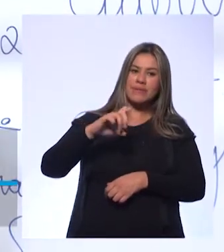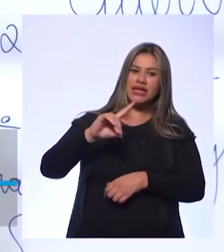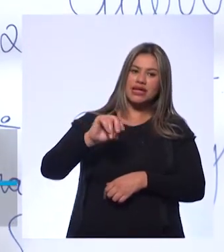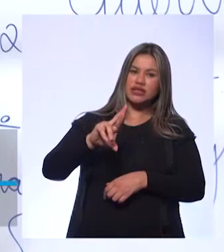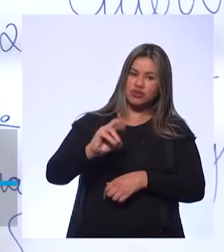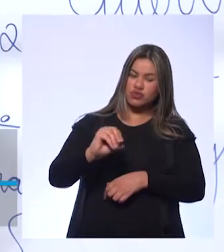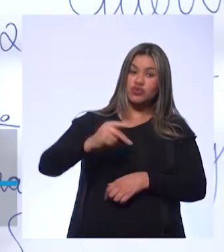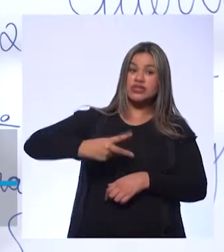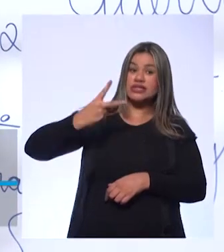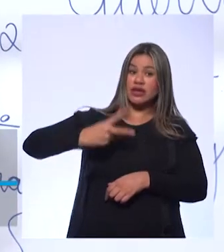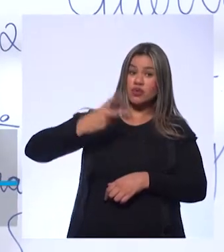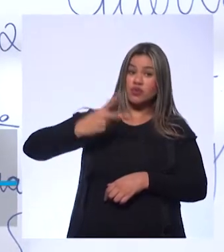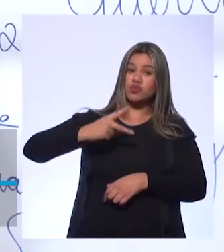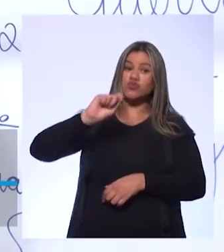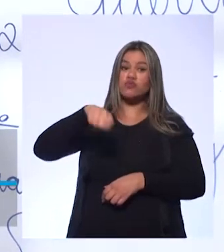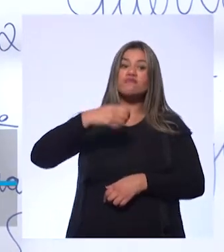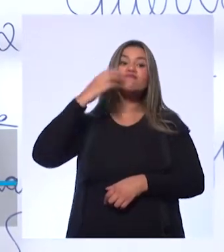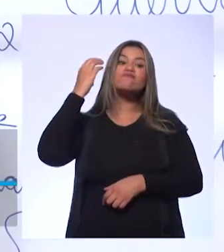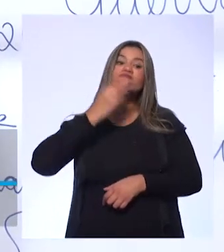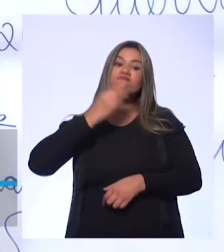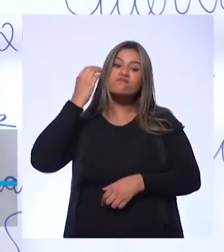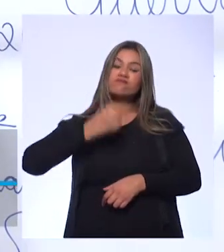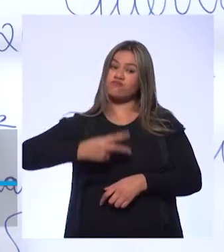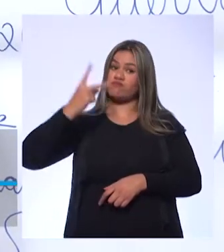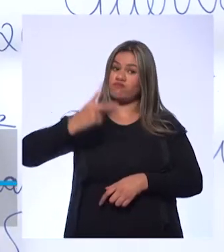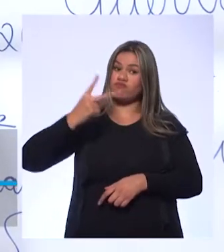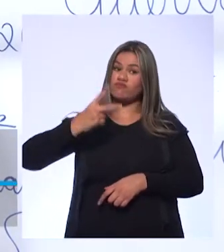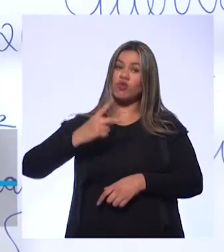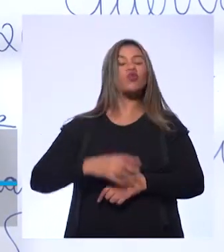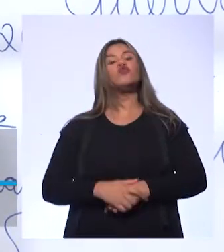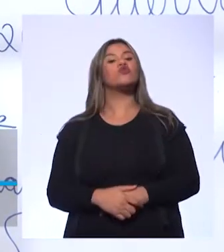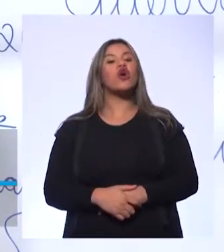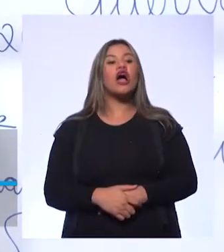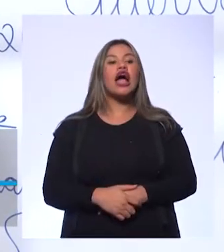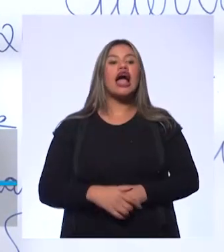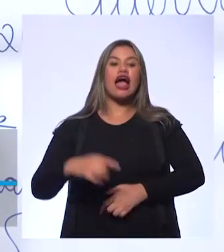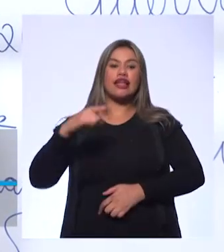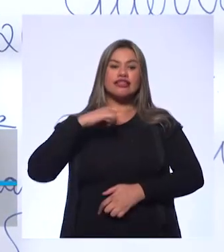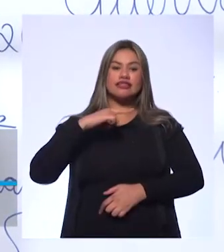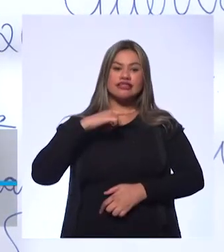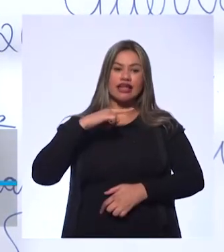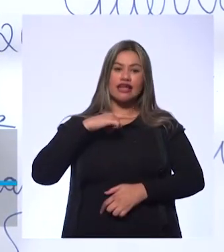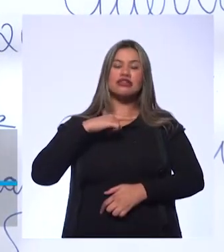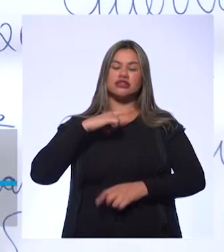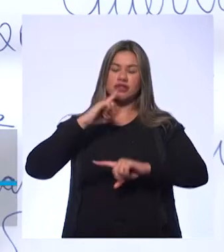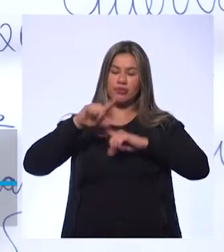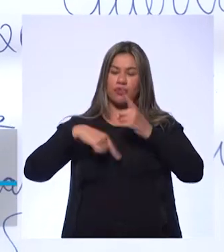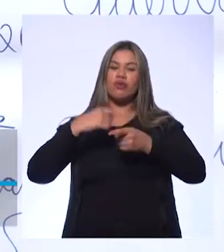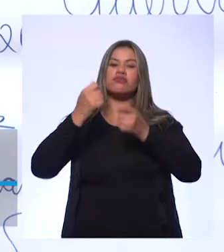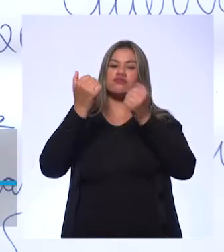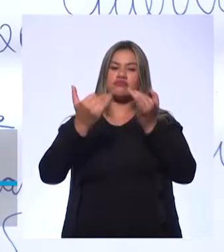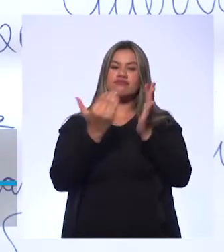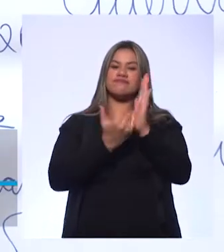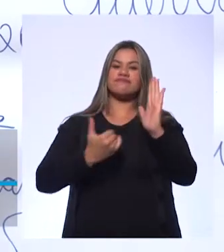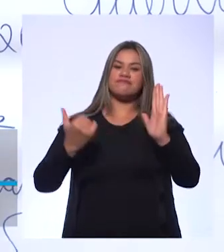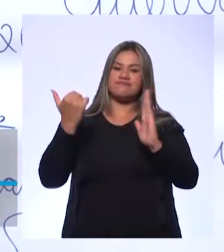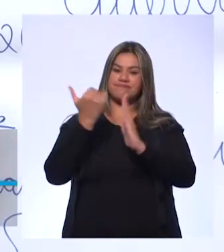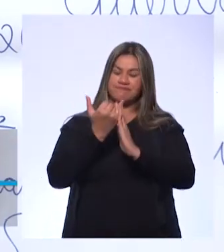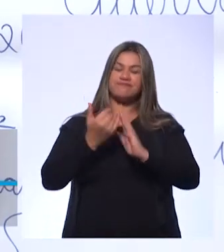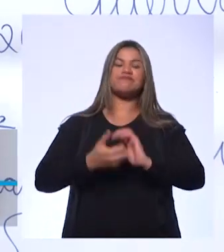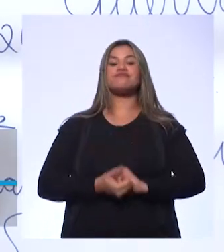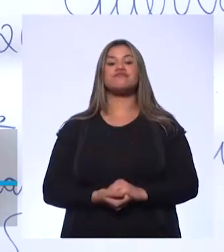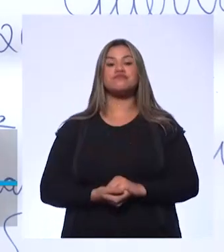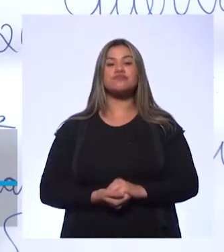e na próxima aula nós vamos continuar o império de Dom Pedro Segundo mas paramos